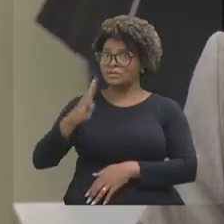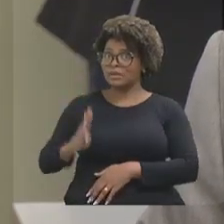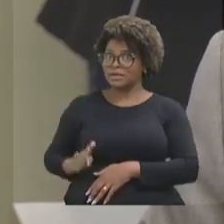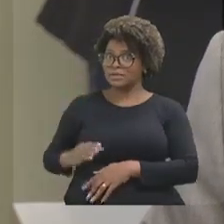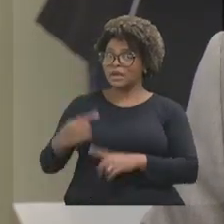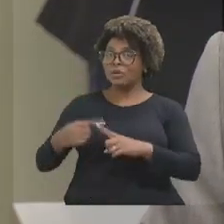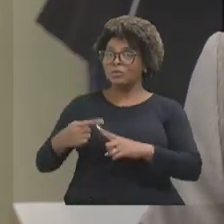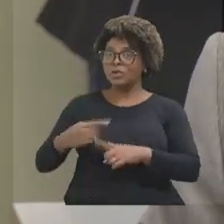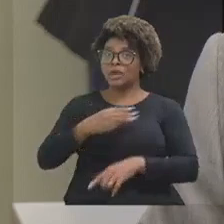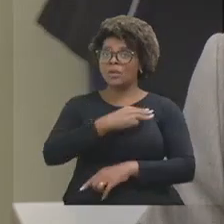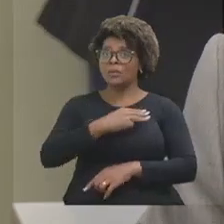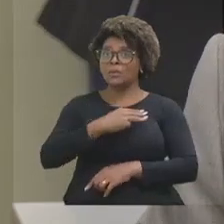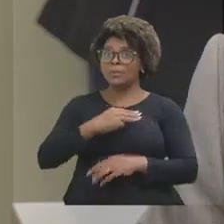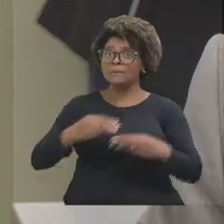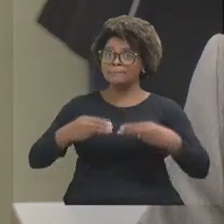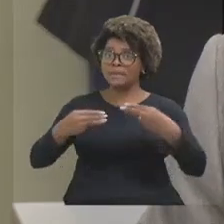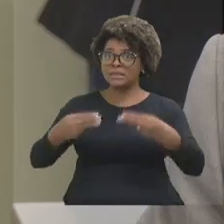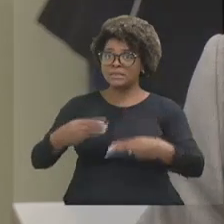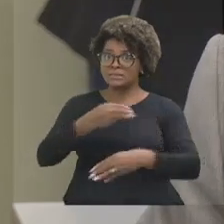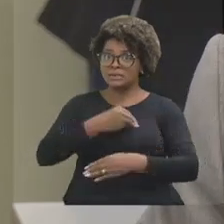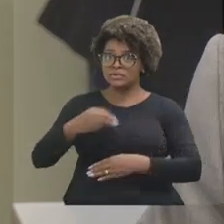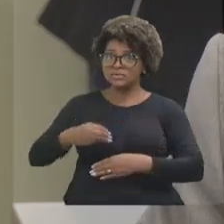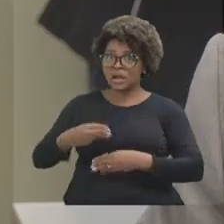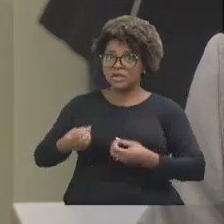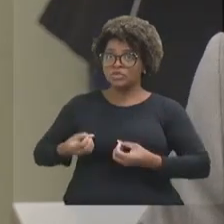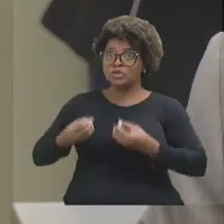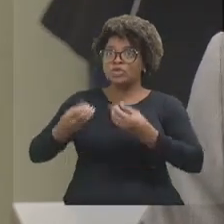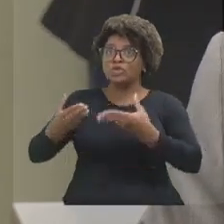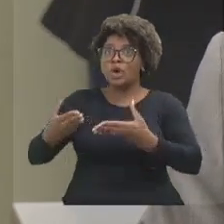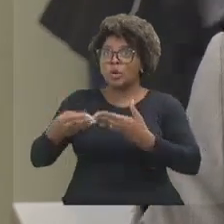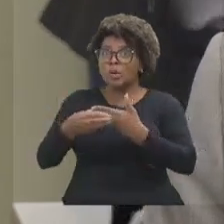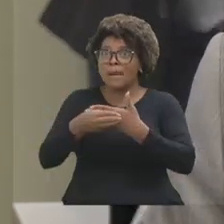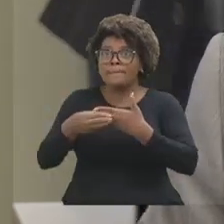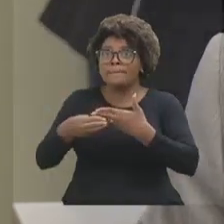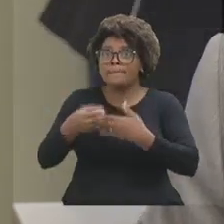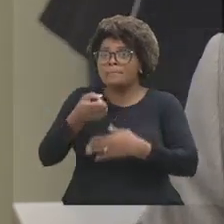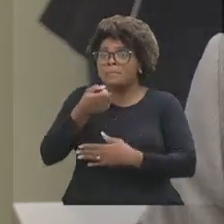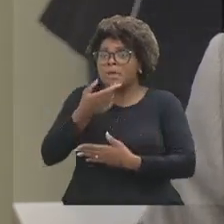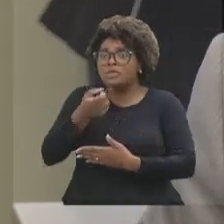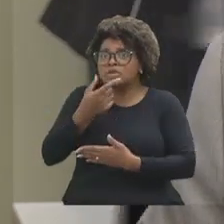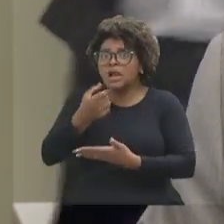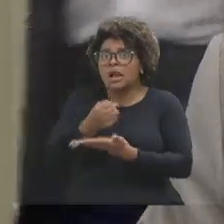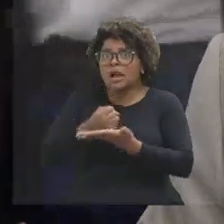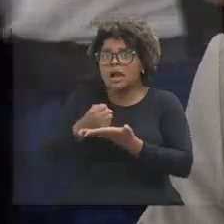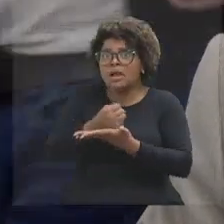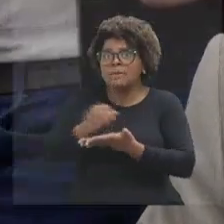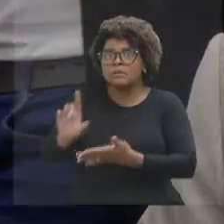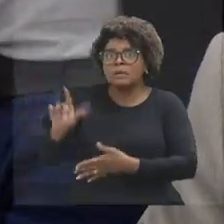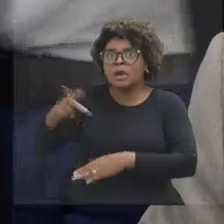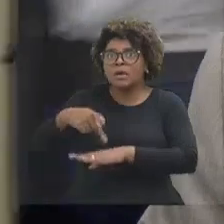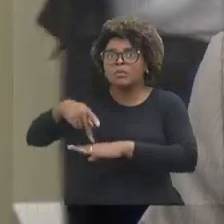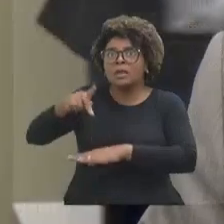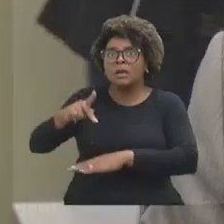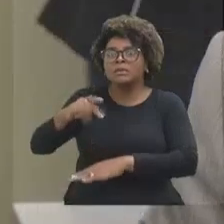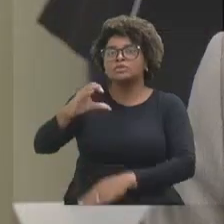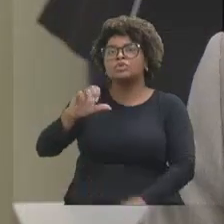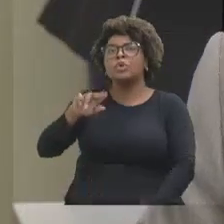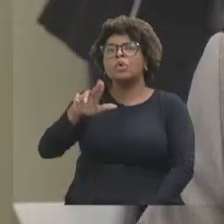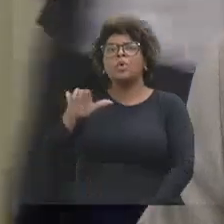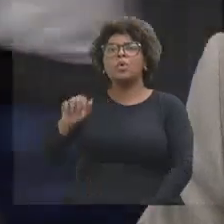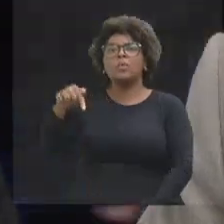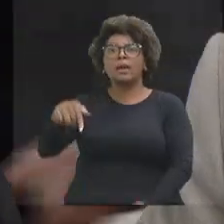da saúde tá fazendo doação de medicamentos para outro país um país aqui no caso é o país de Cuba nesse ano